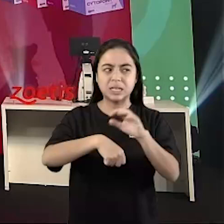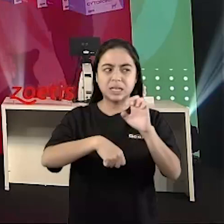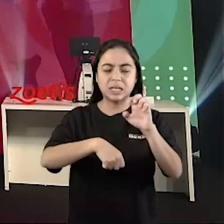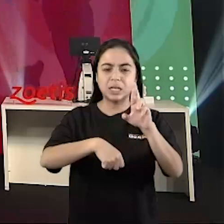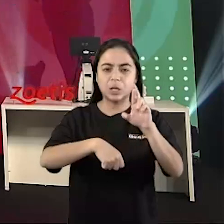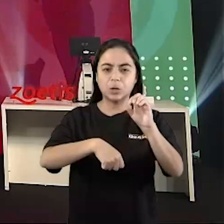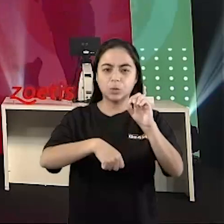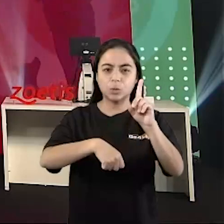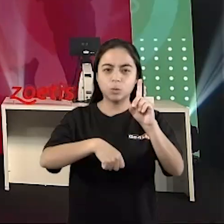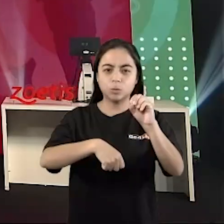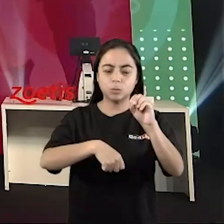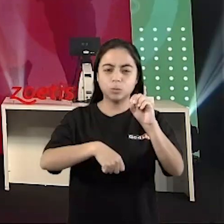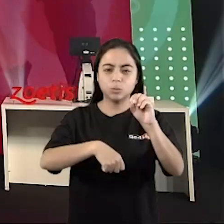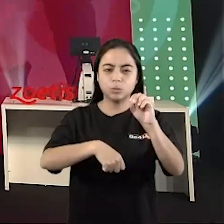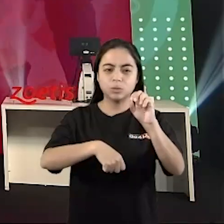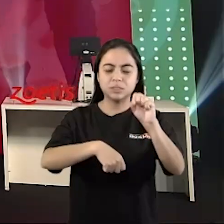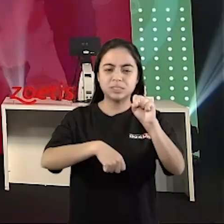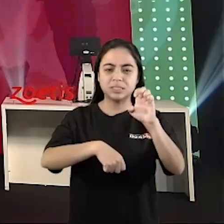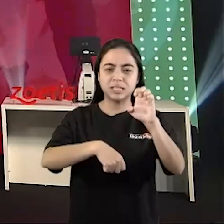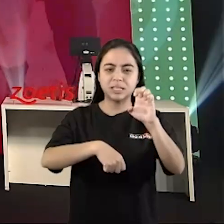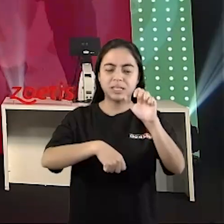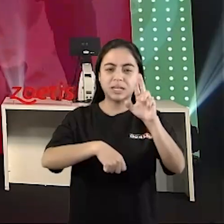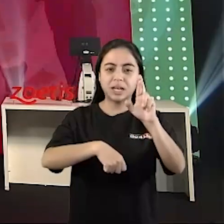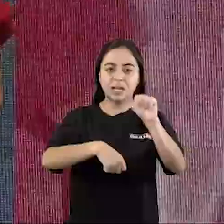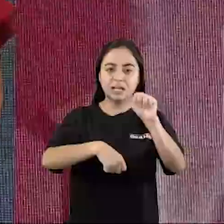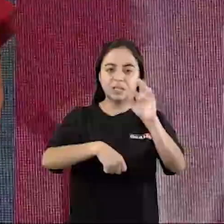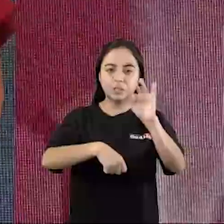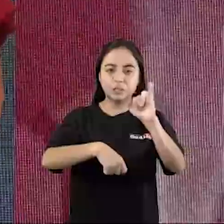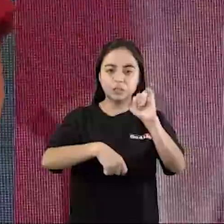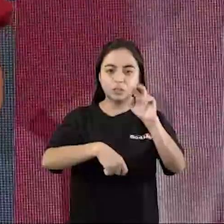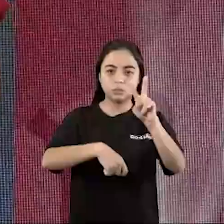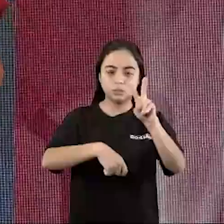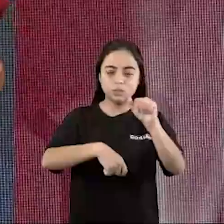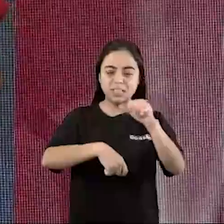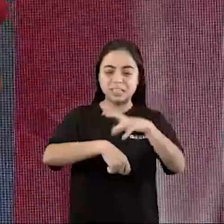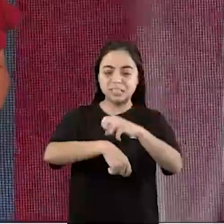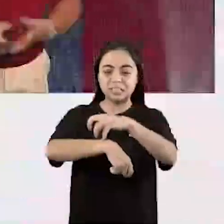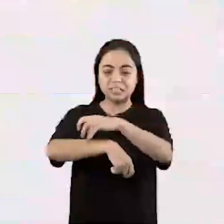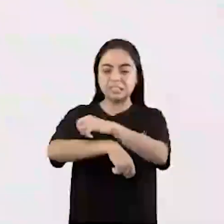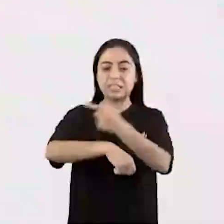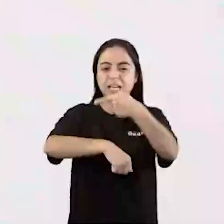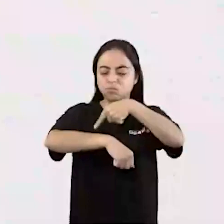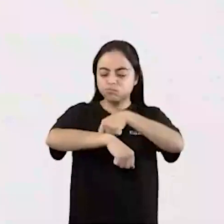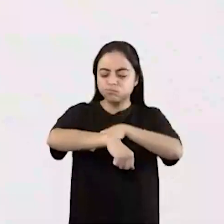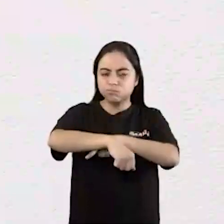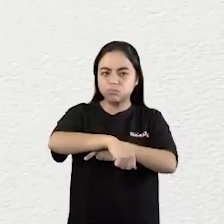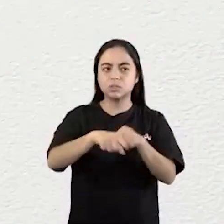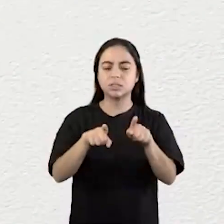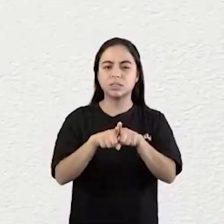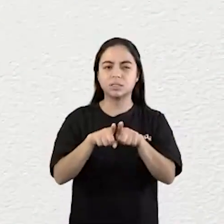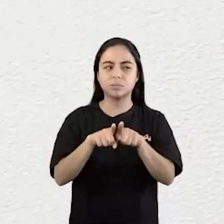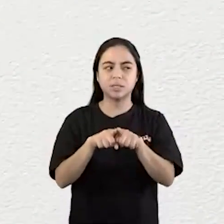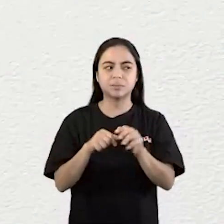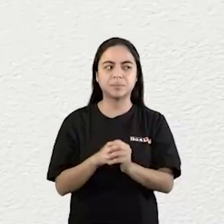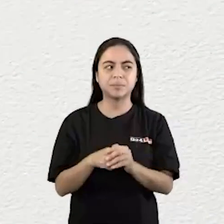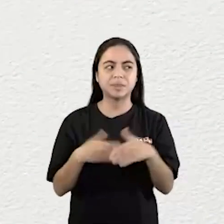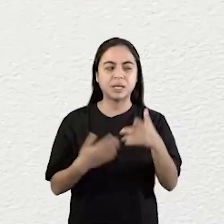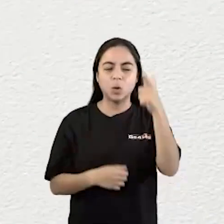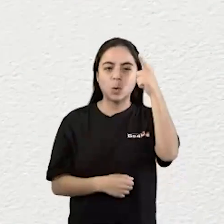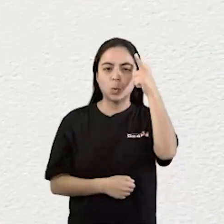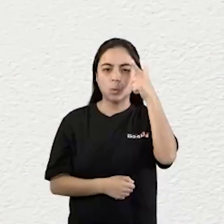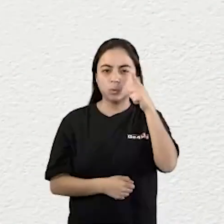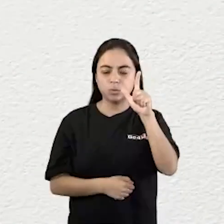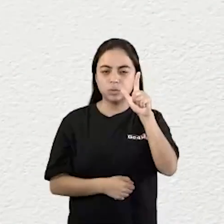e crostosas. Essas lesões, elas são mais profundas e nós conseguimos,